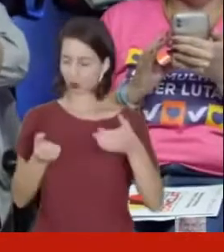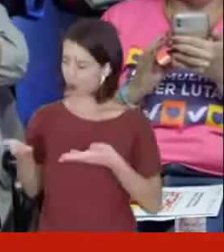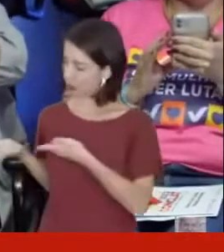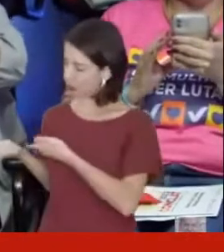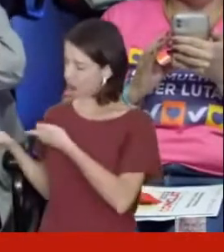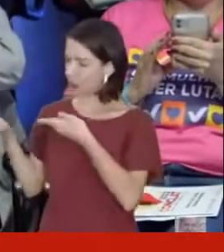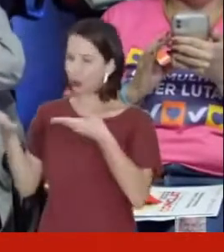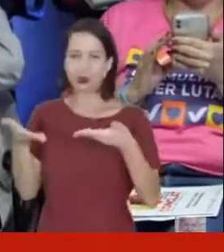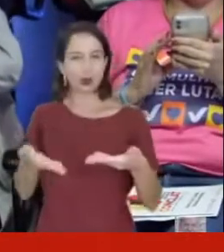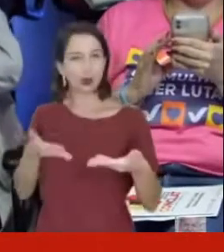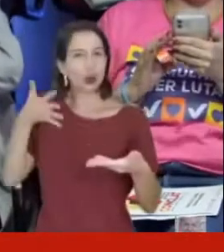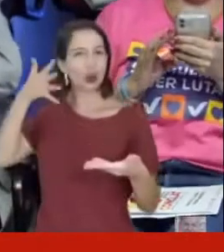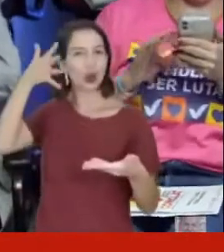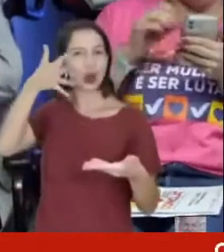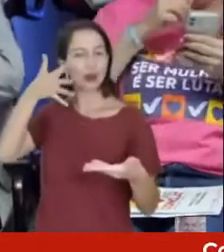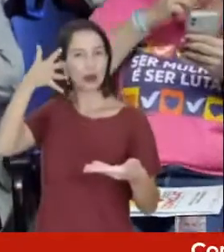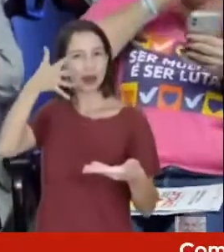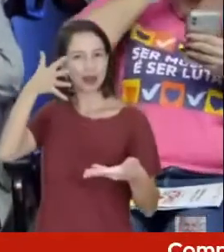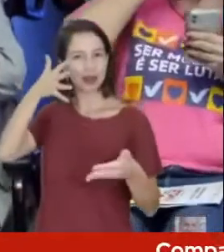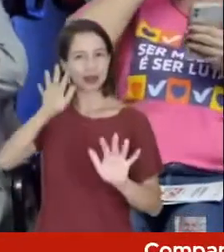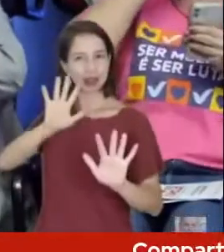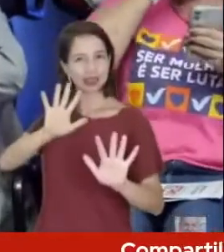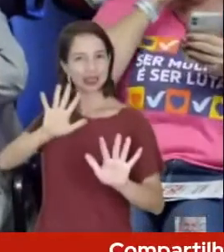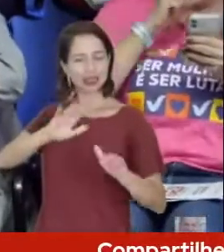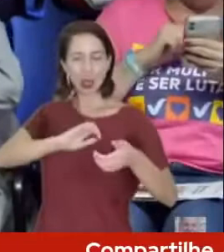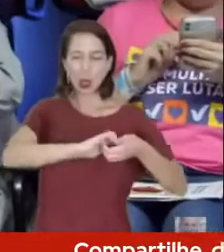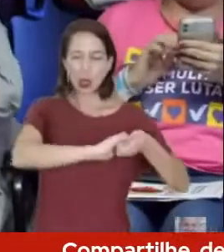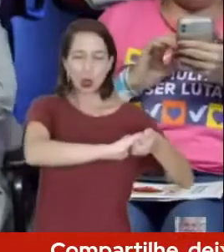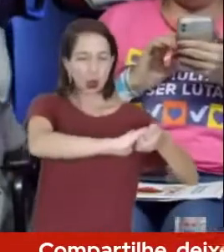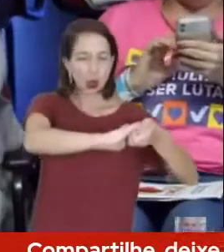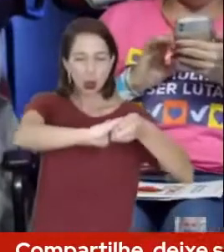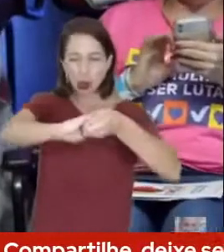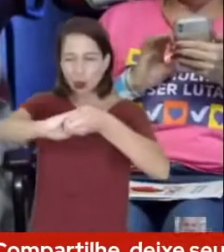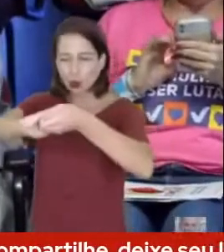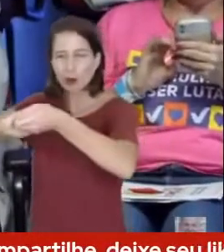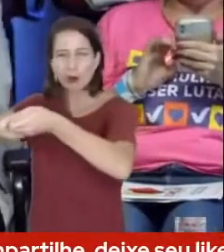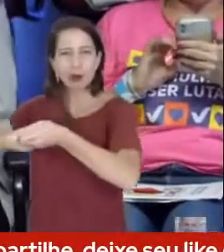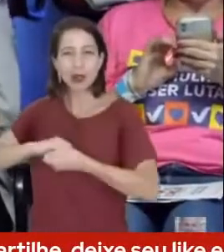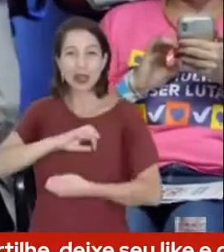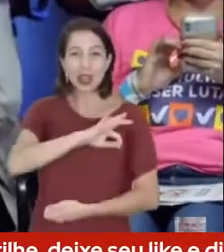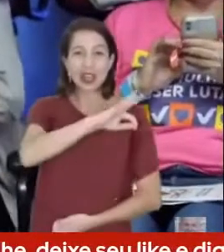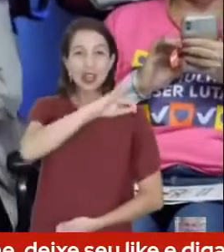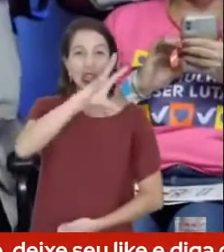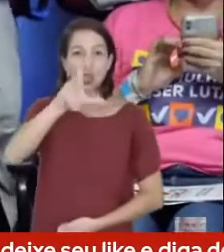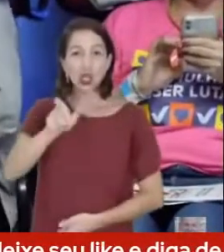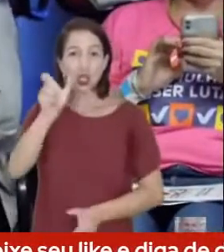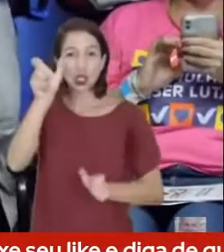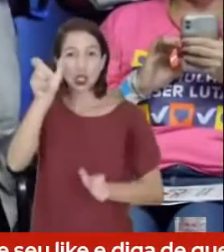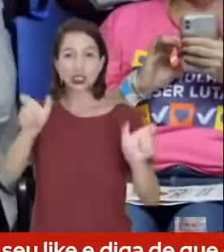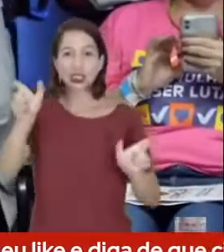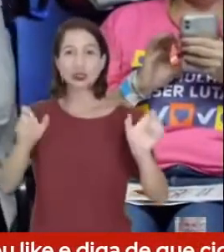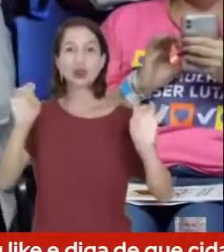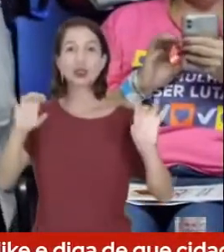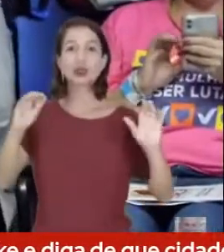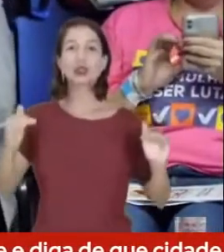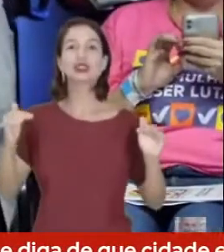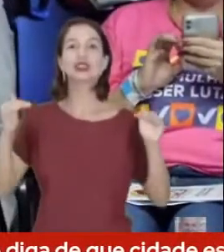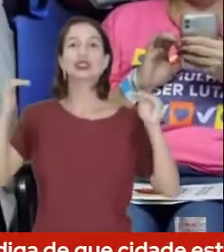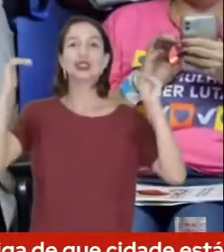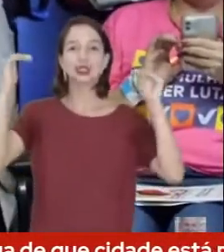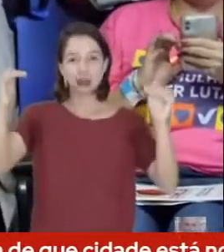antes cumprimentar todas as autoridades que aqui estão, da pessoa do Lula, da pessoa da Gleice, da